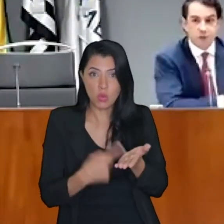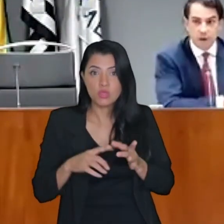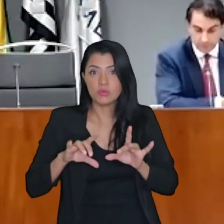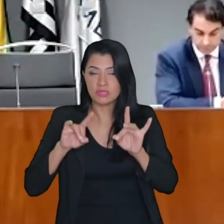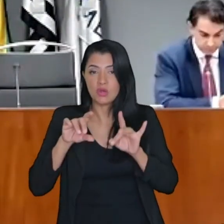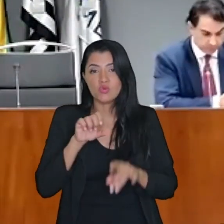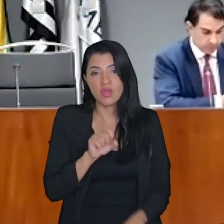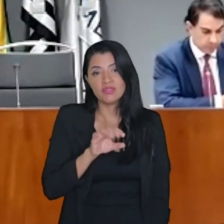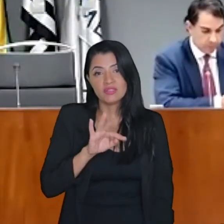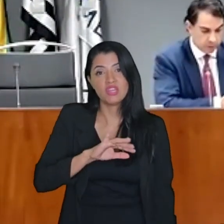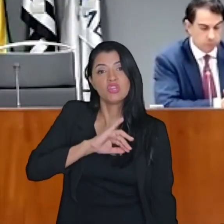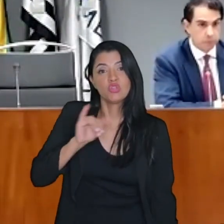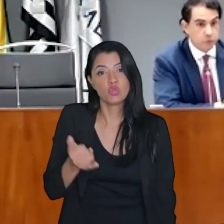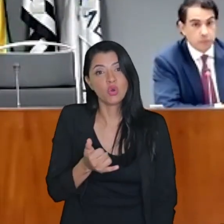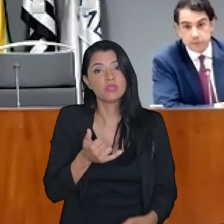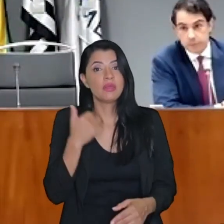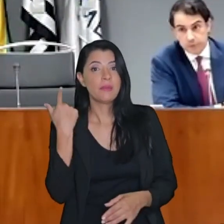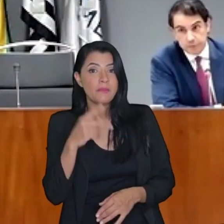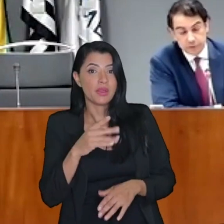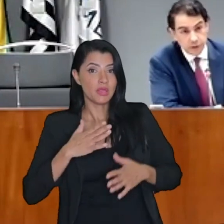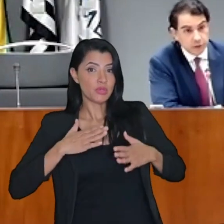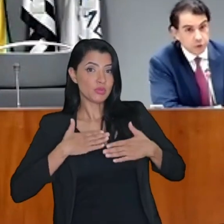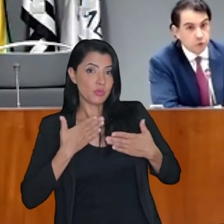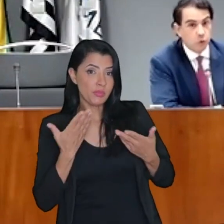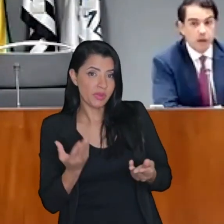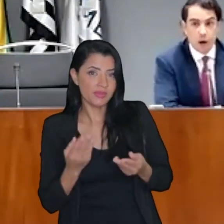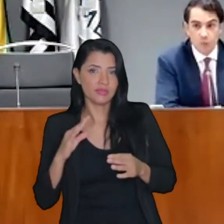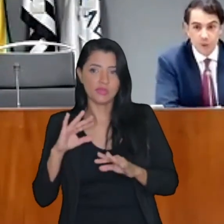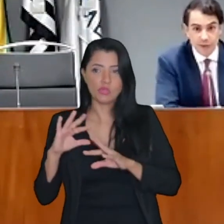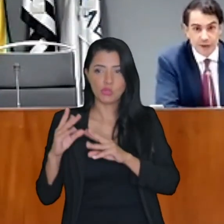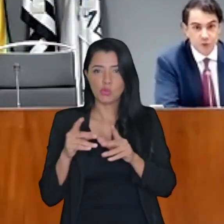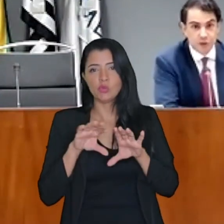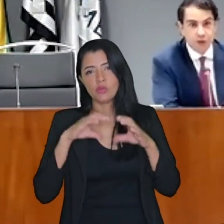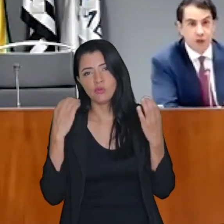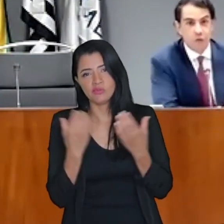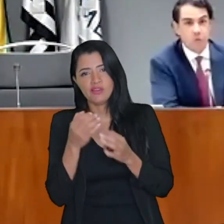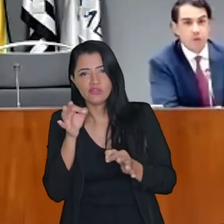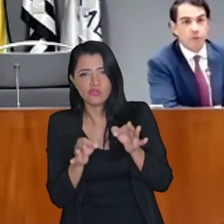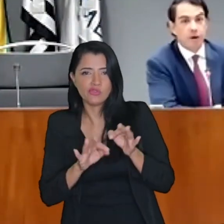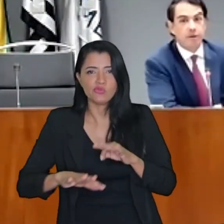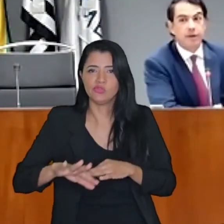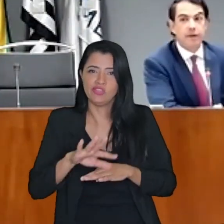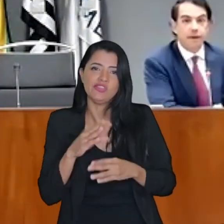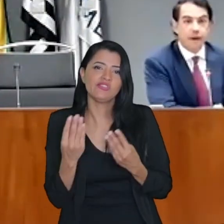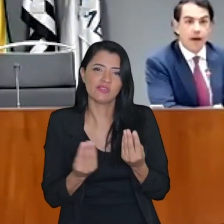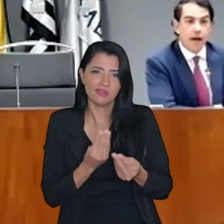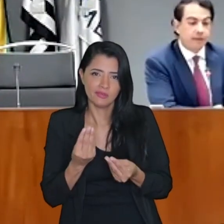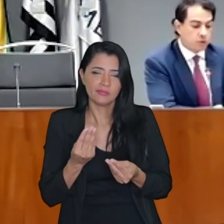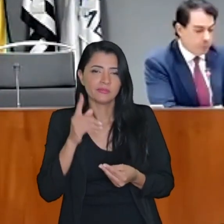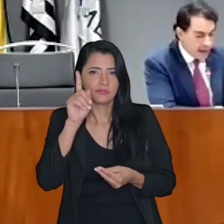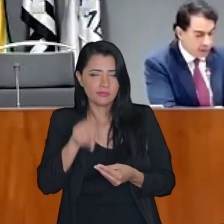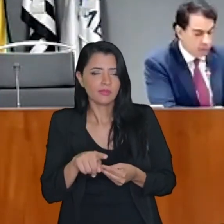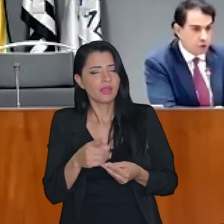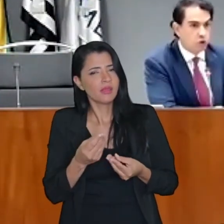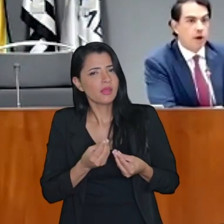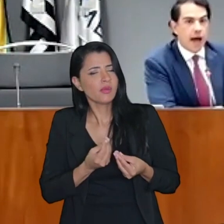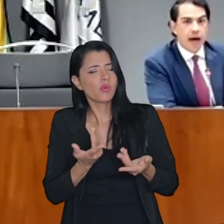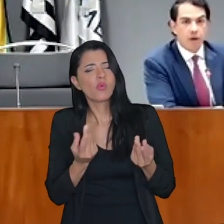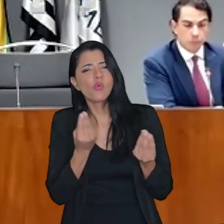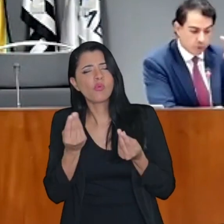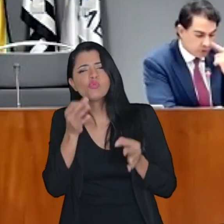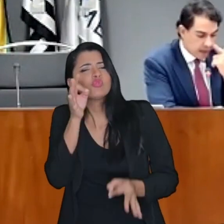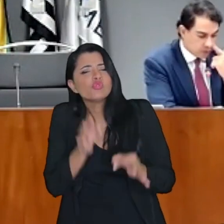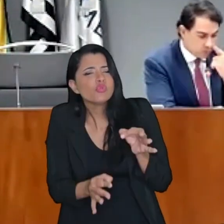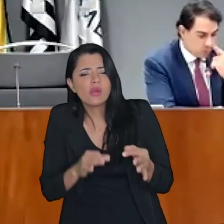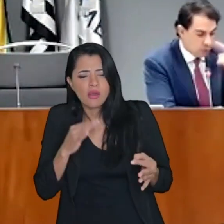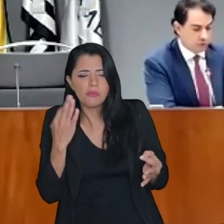do STJ, para surpresa, talvez, de toda a comunidade jurídica, de alguma forma, a despeito de julgar